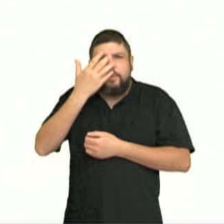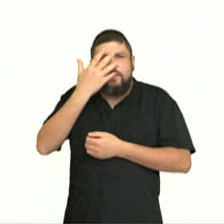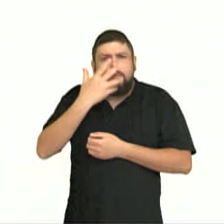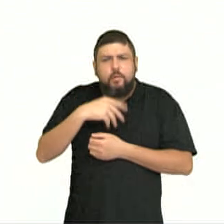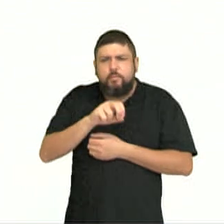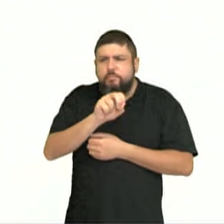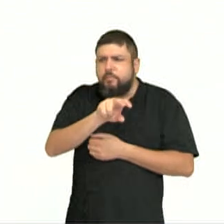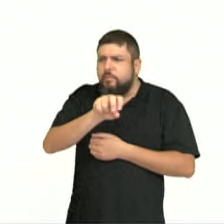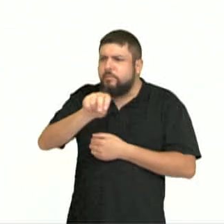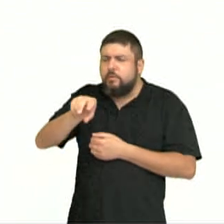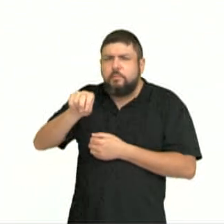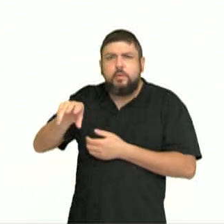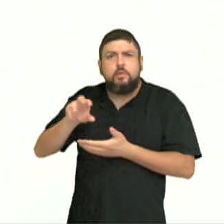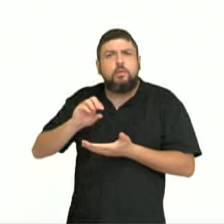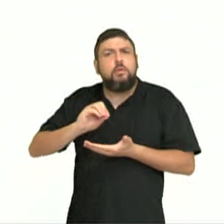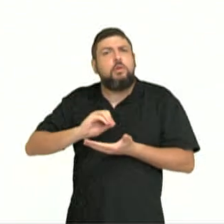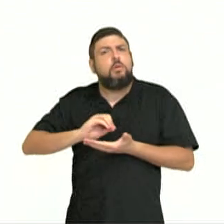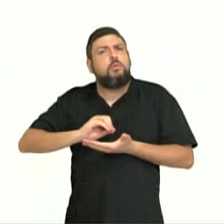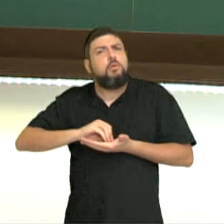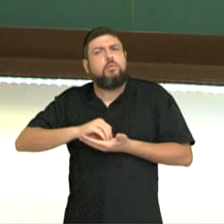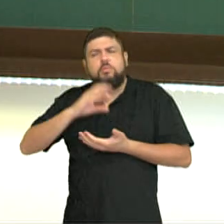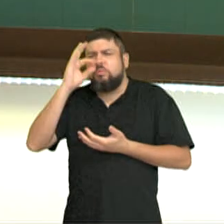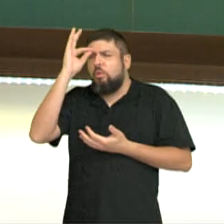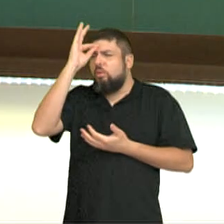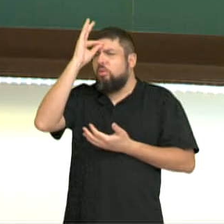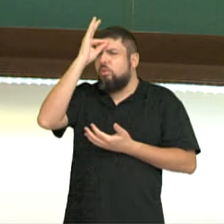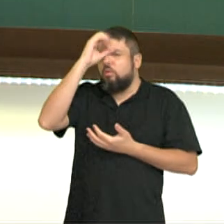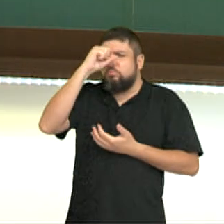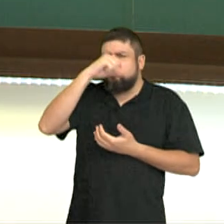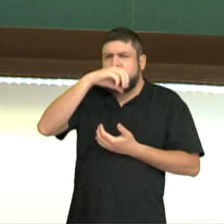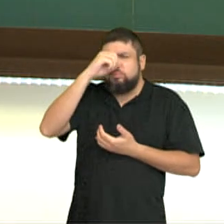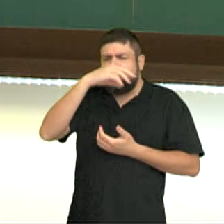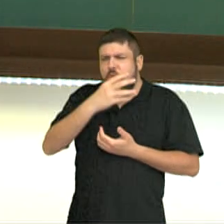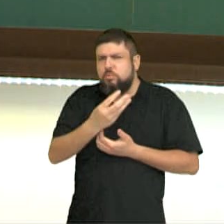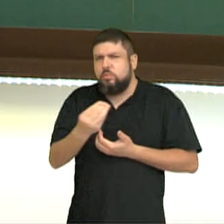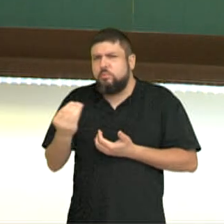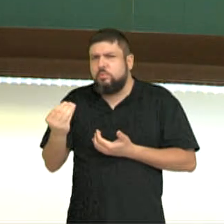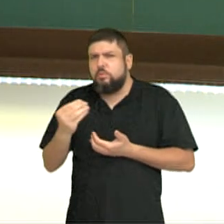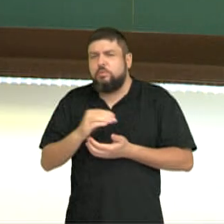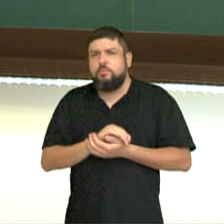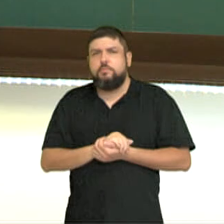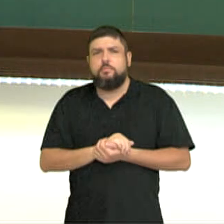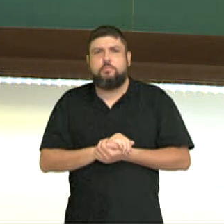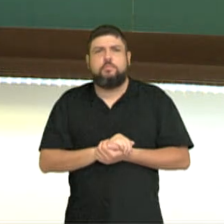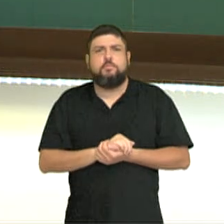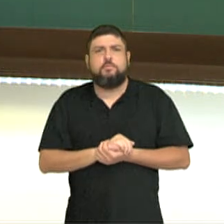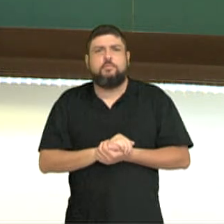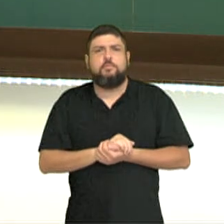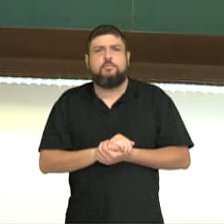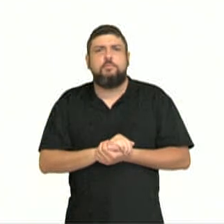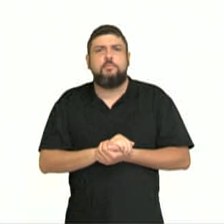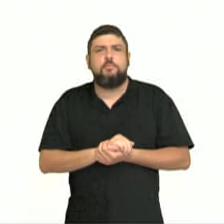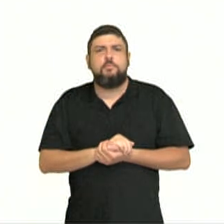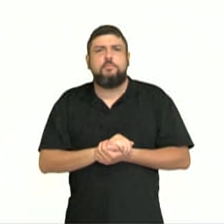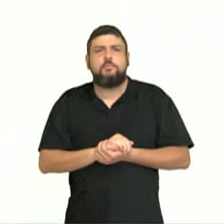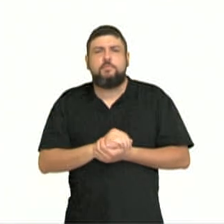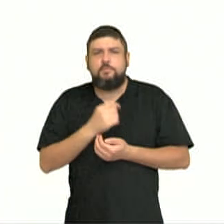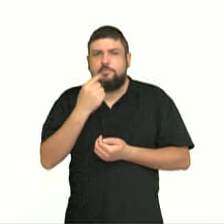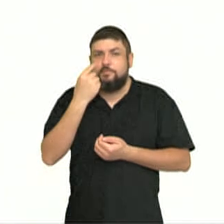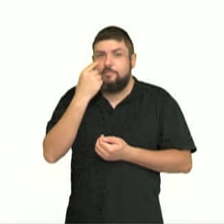menos inocentes e livres. Então, atente para a referência. Está aqui o link.